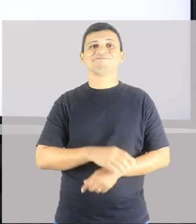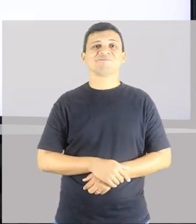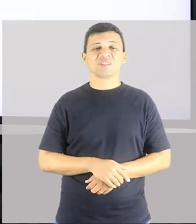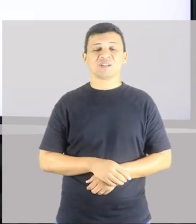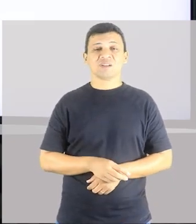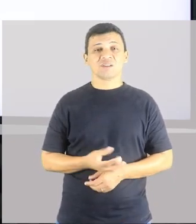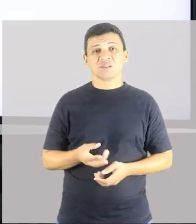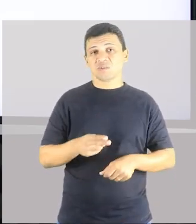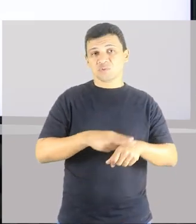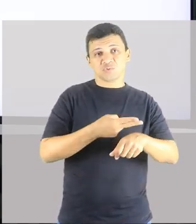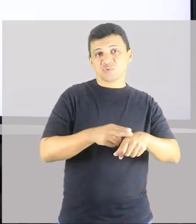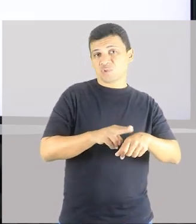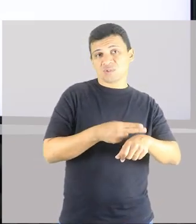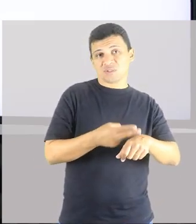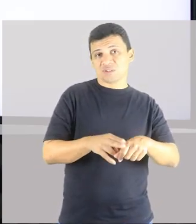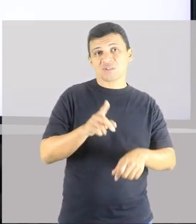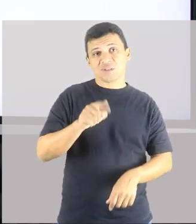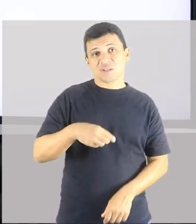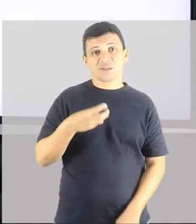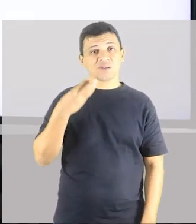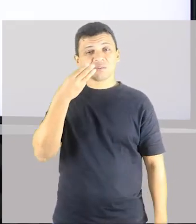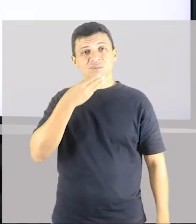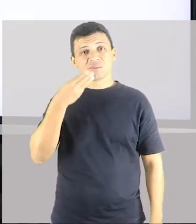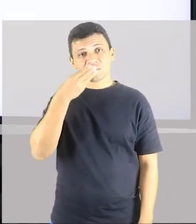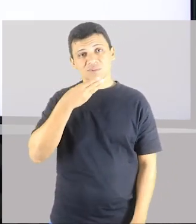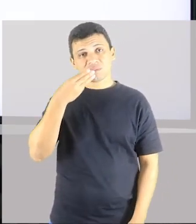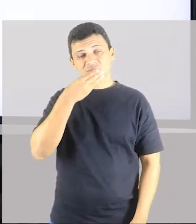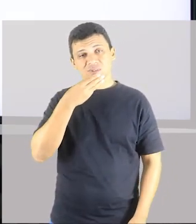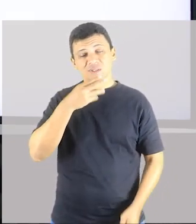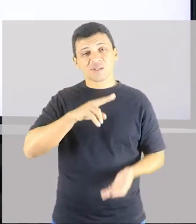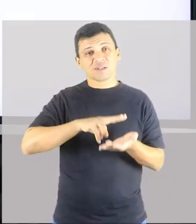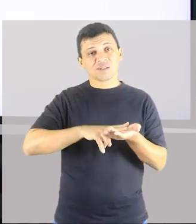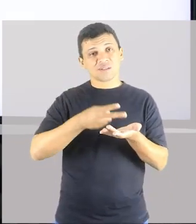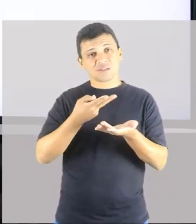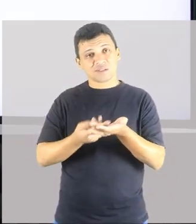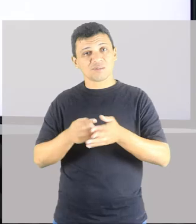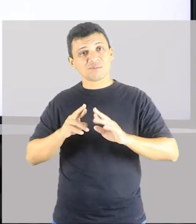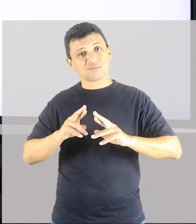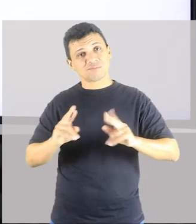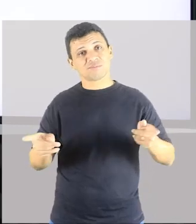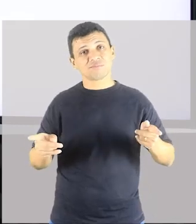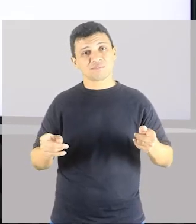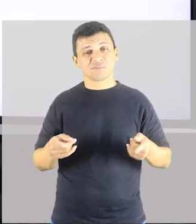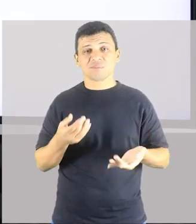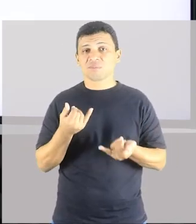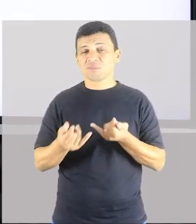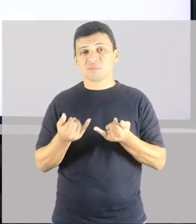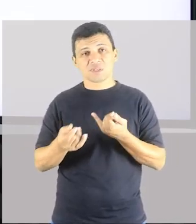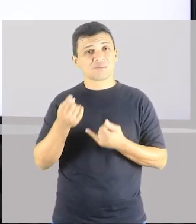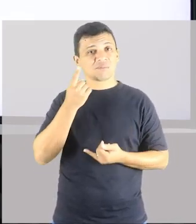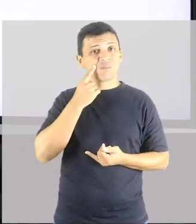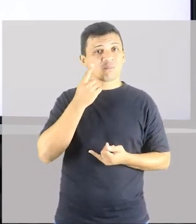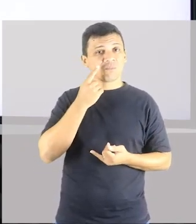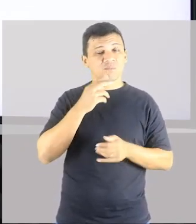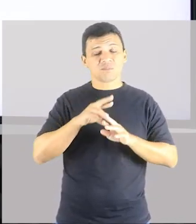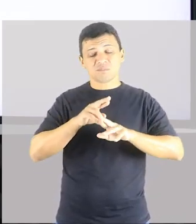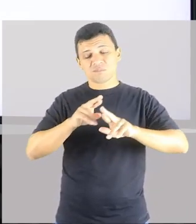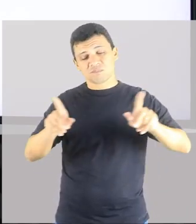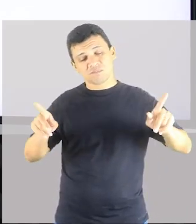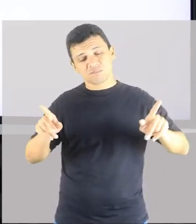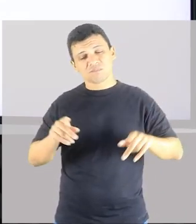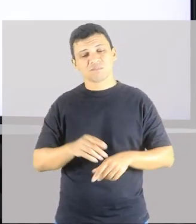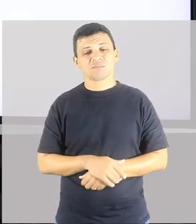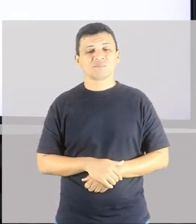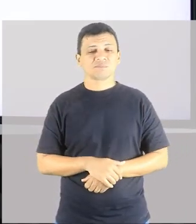um doce, tá bom? Então ele traduziu diferente, como se fosse uma bala, um bombom, uma outra coisa.